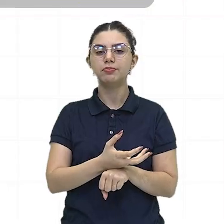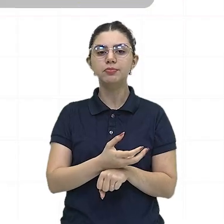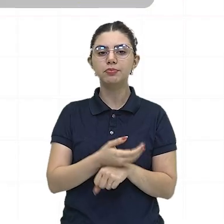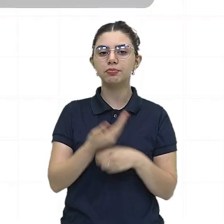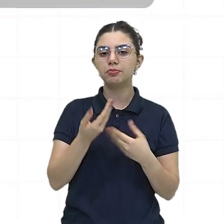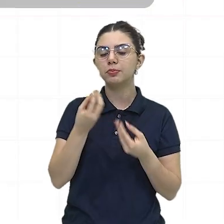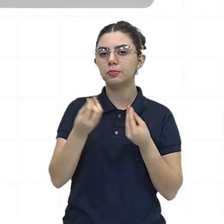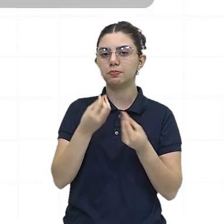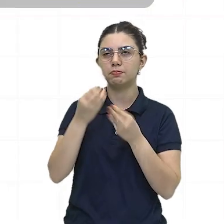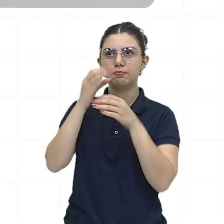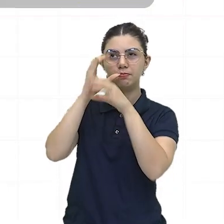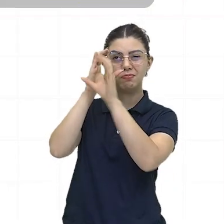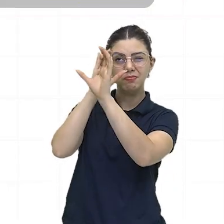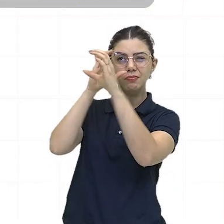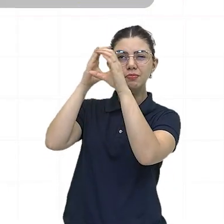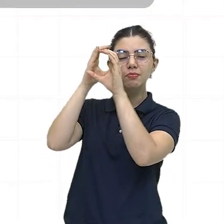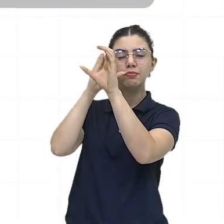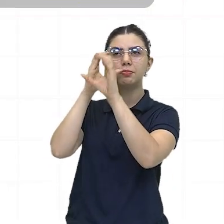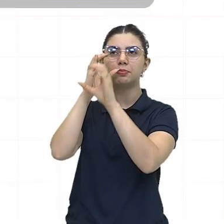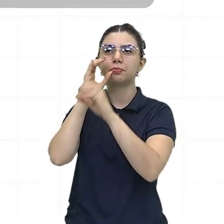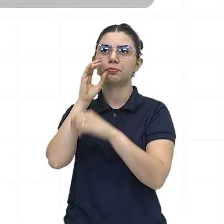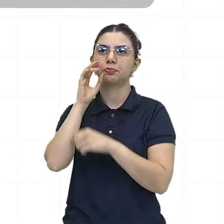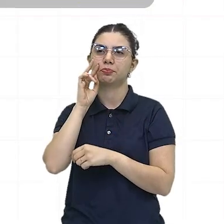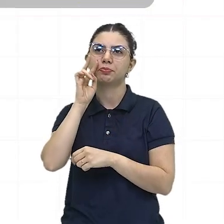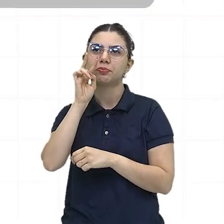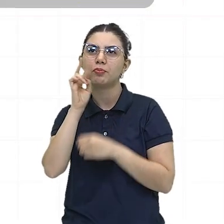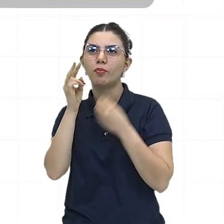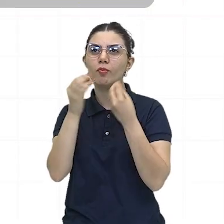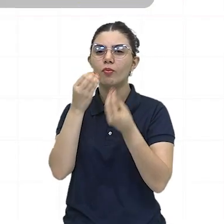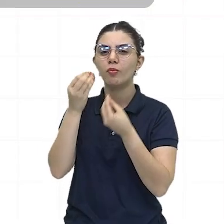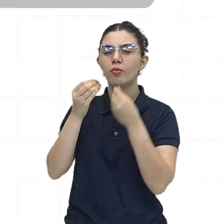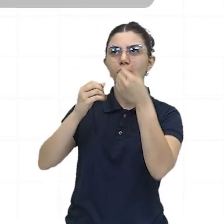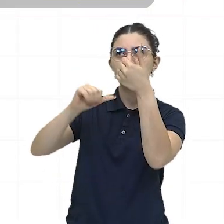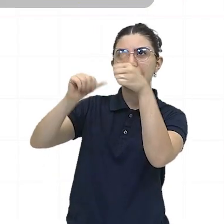observação, a análise e a interpretação dos objetos